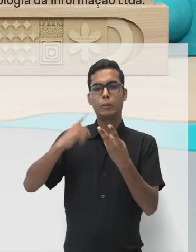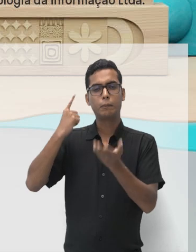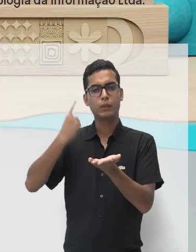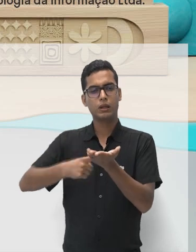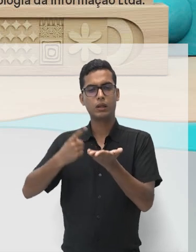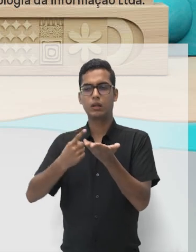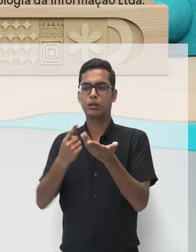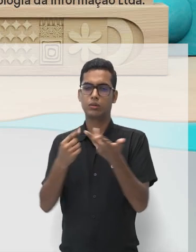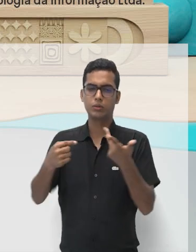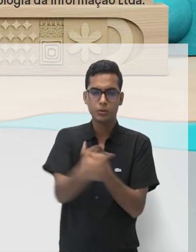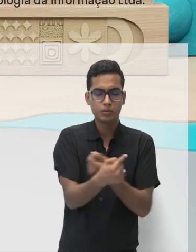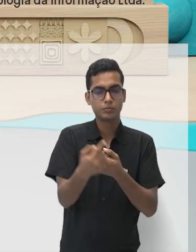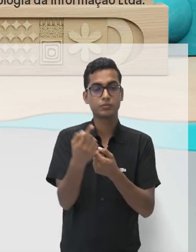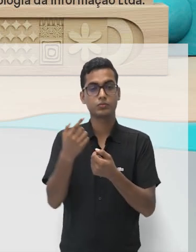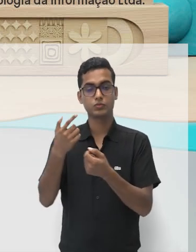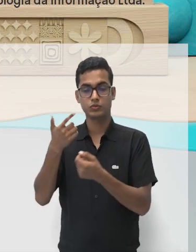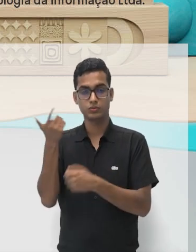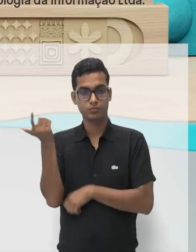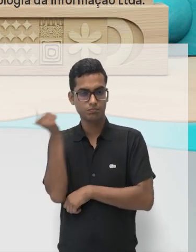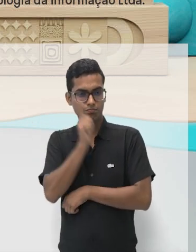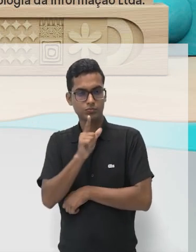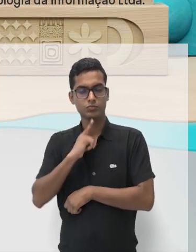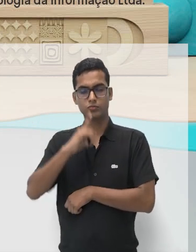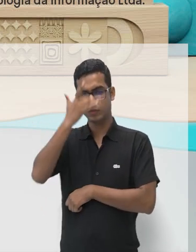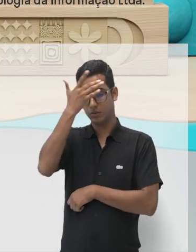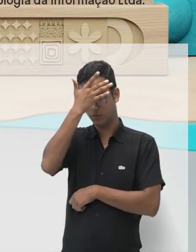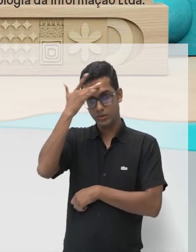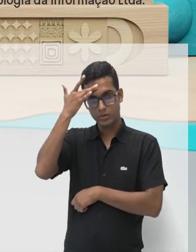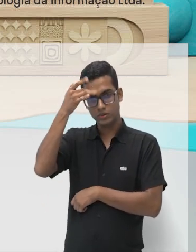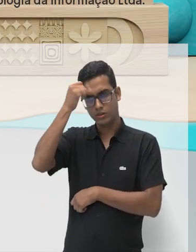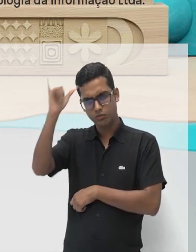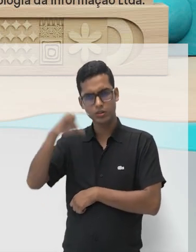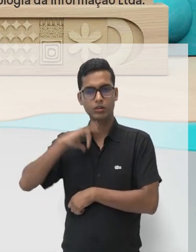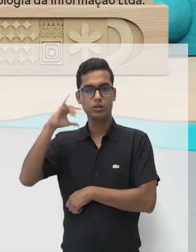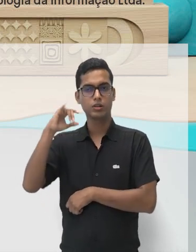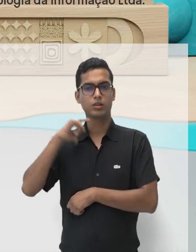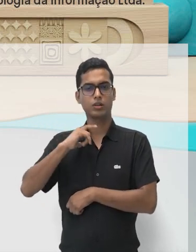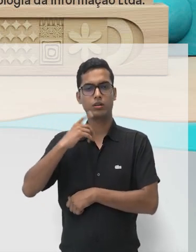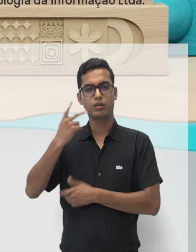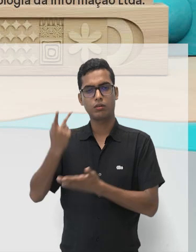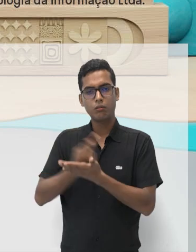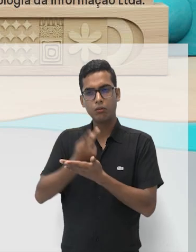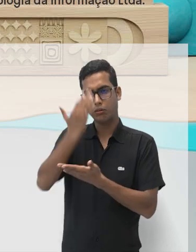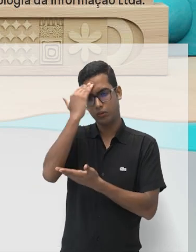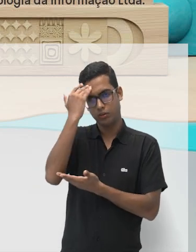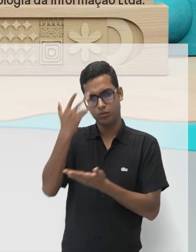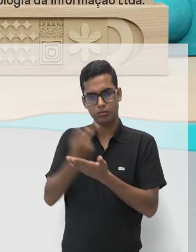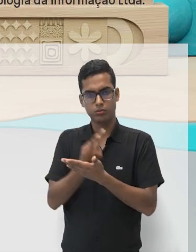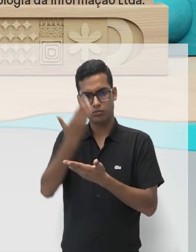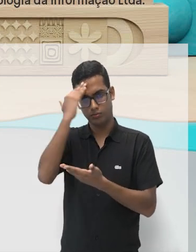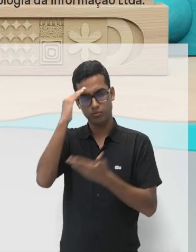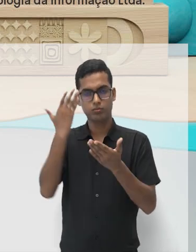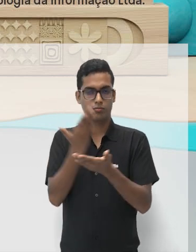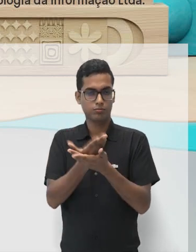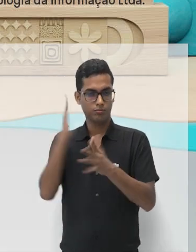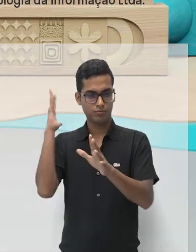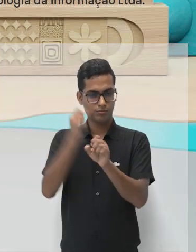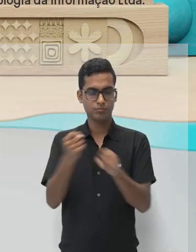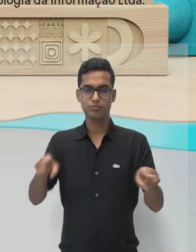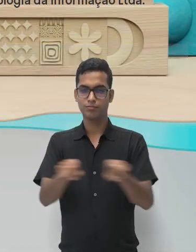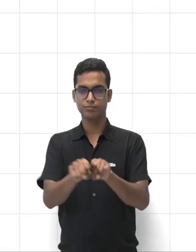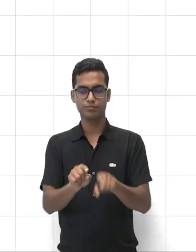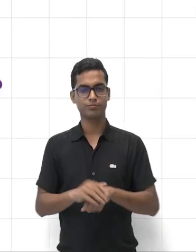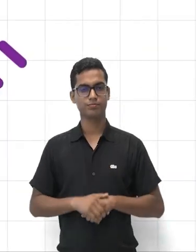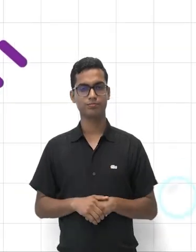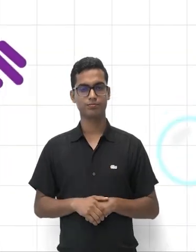AM para a pessoa não se perder, certo? E espero que vocês tenham compreendido a nossa revisão.